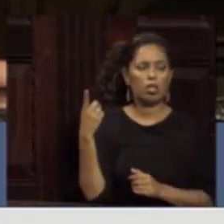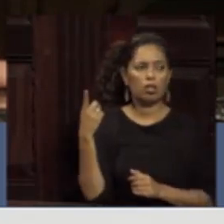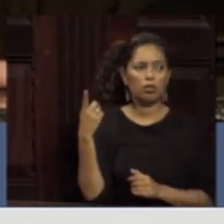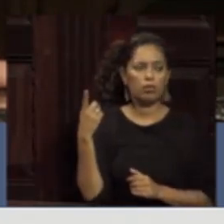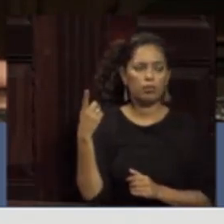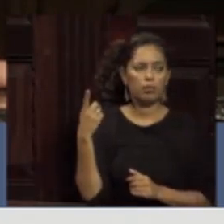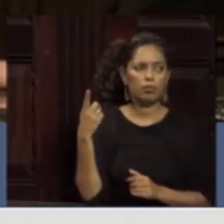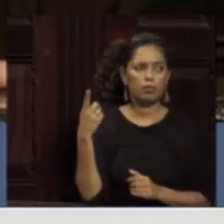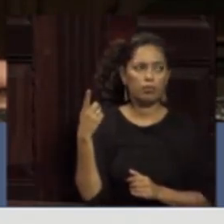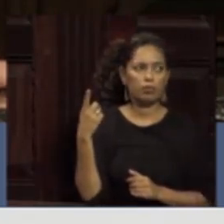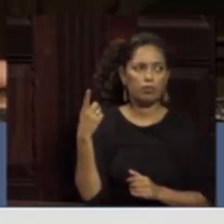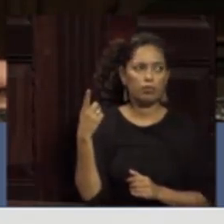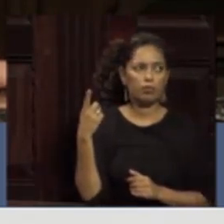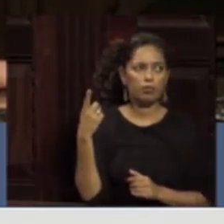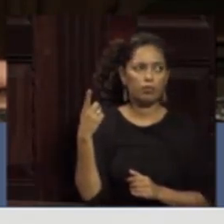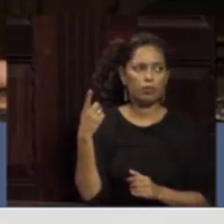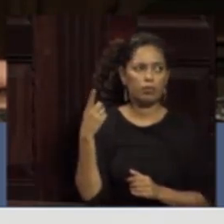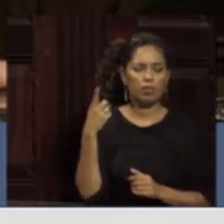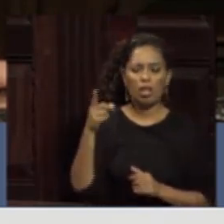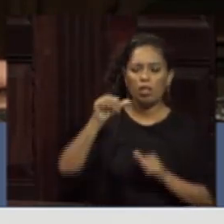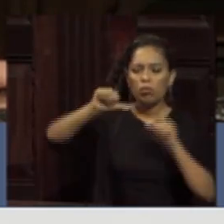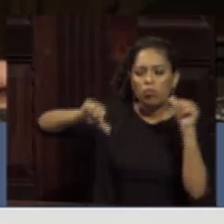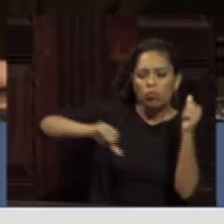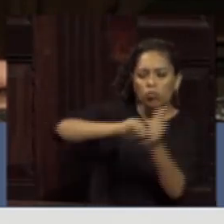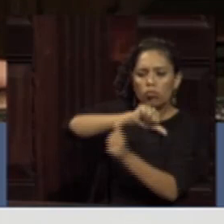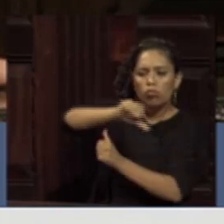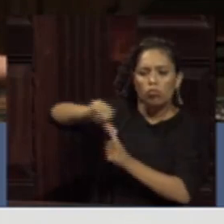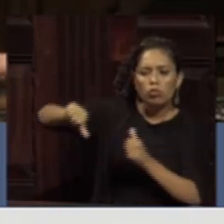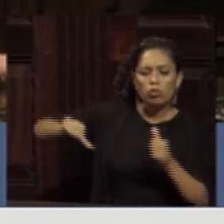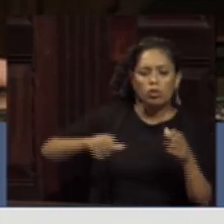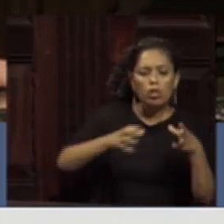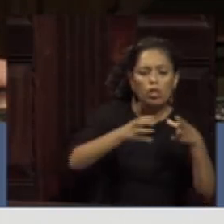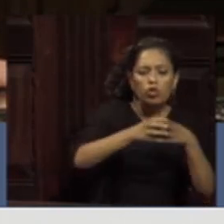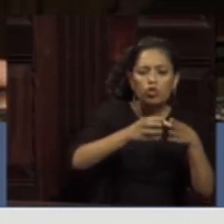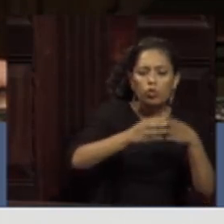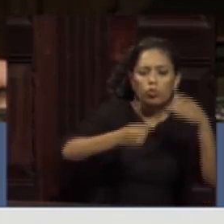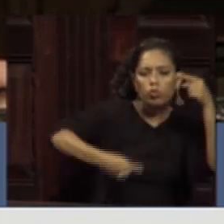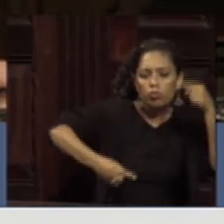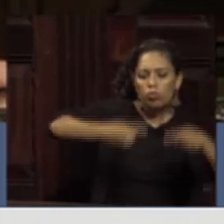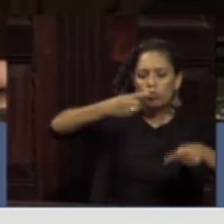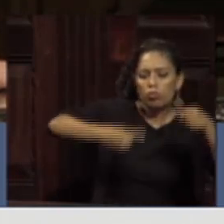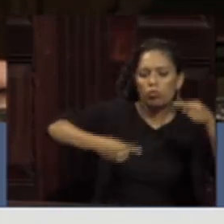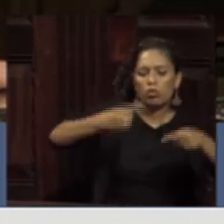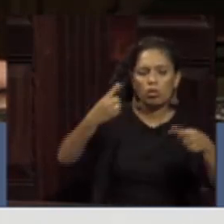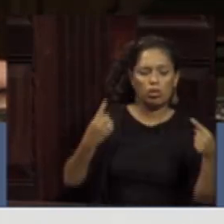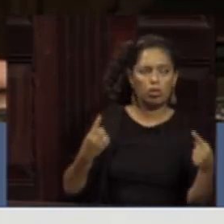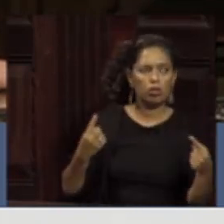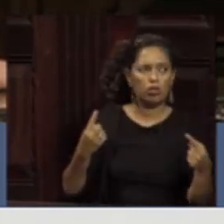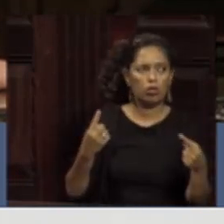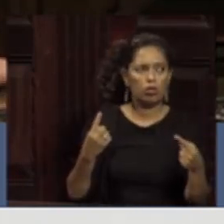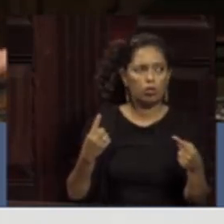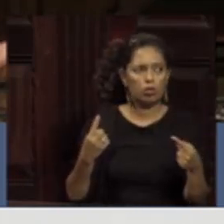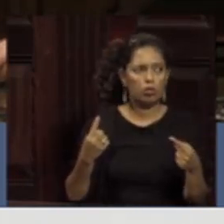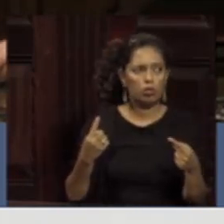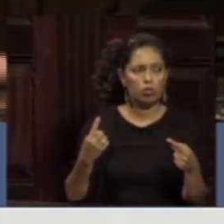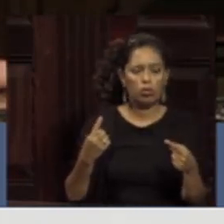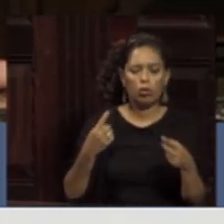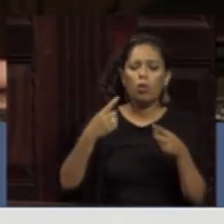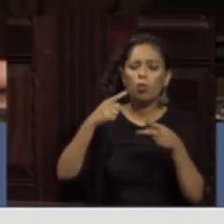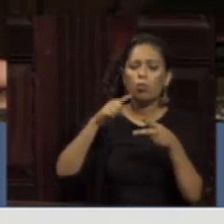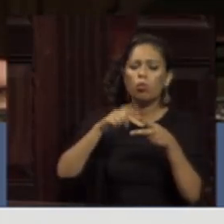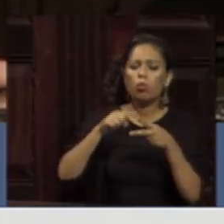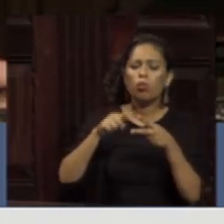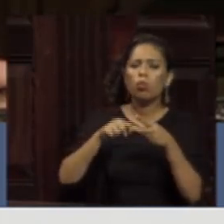tese, ele muda de partido, ou deveria ser assim, por 2